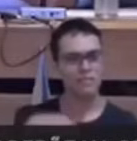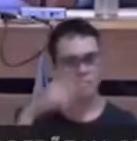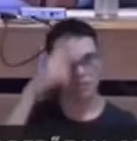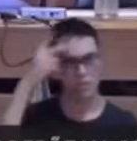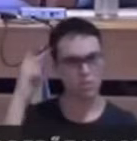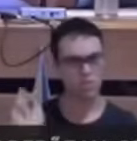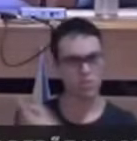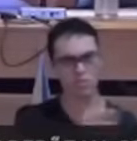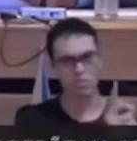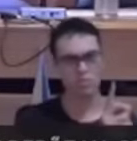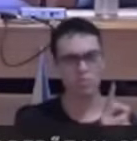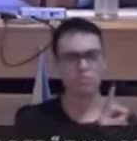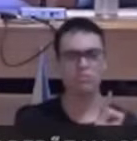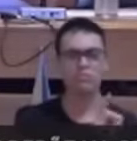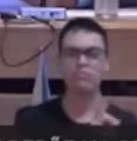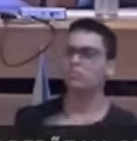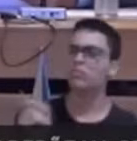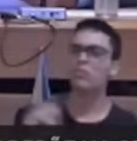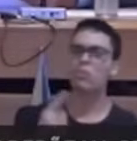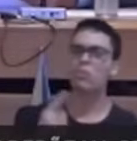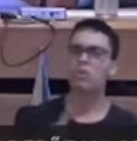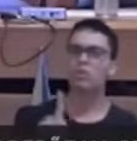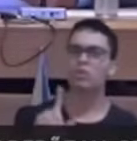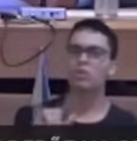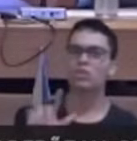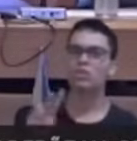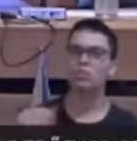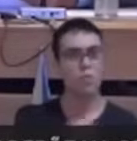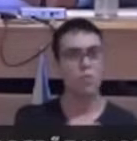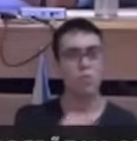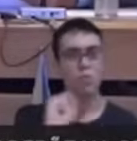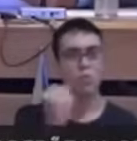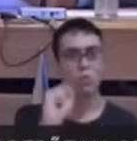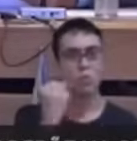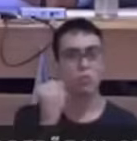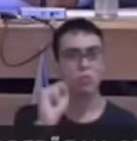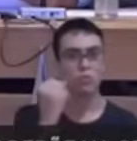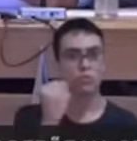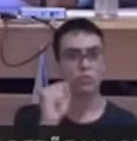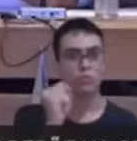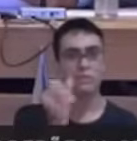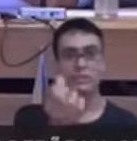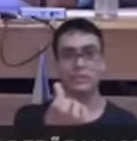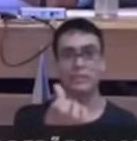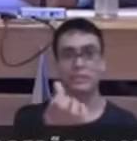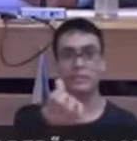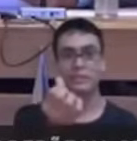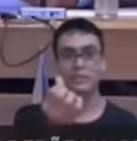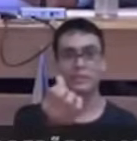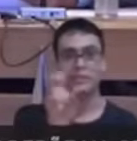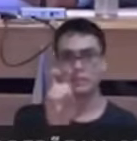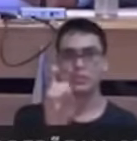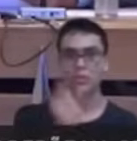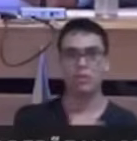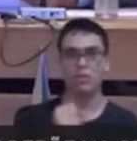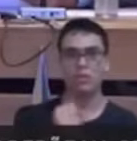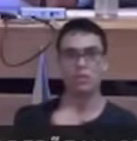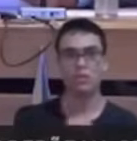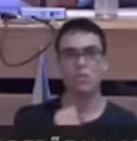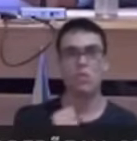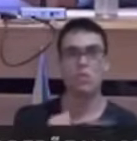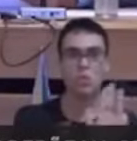saiu. Não, o senhor tem notícia disso? Agora, neste momento... Que a Dilma ficou 6 anos, 5 anos. Sim. O Lula